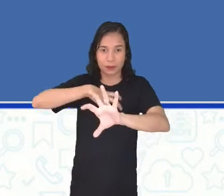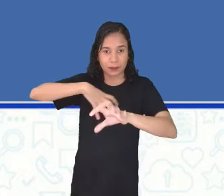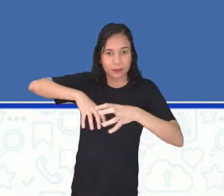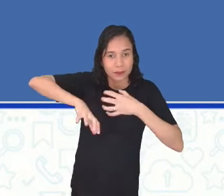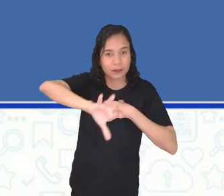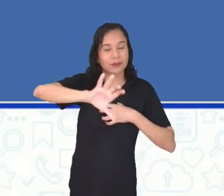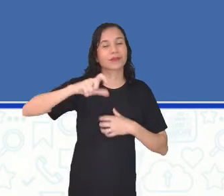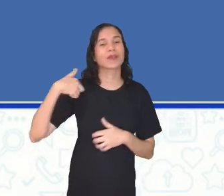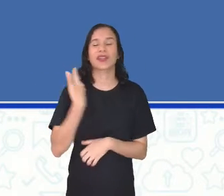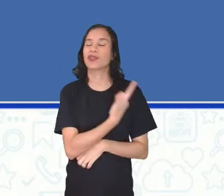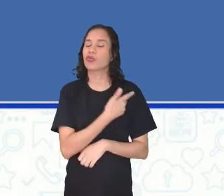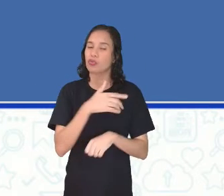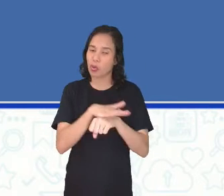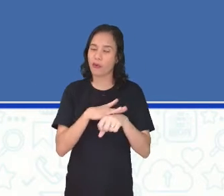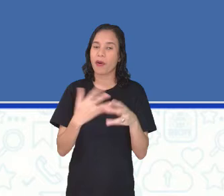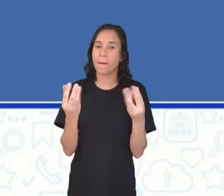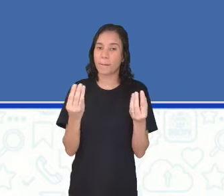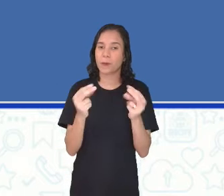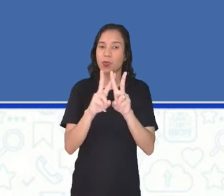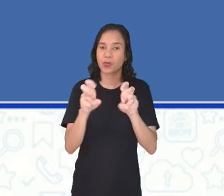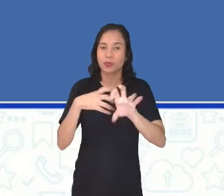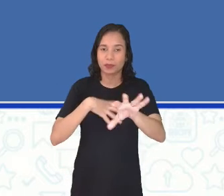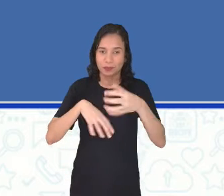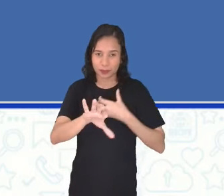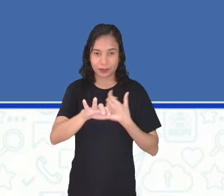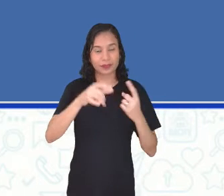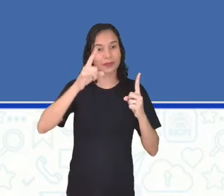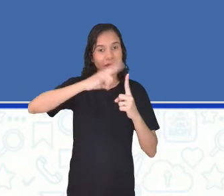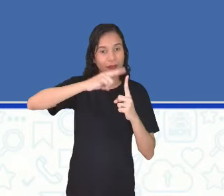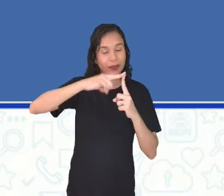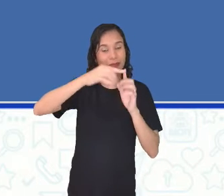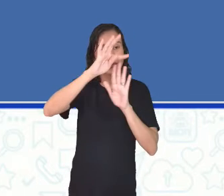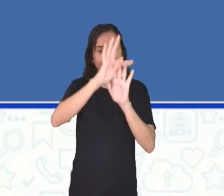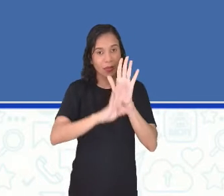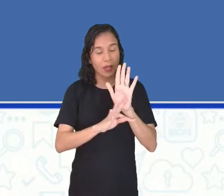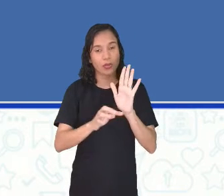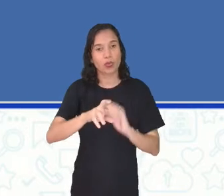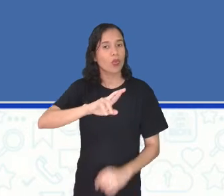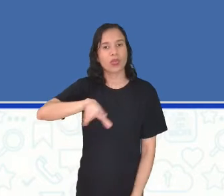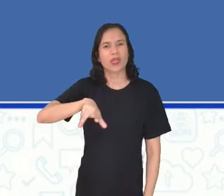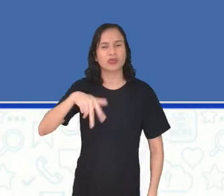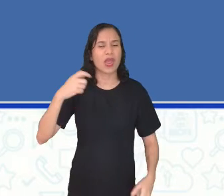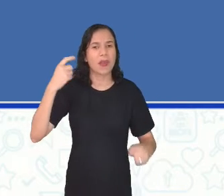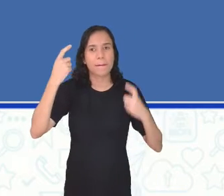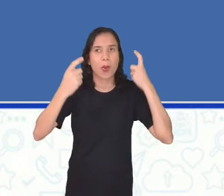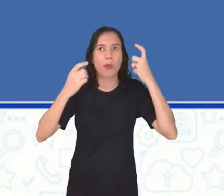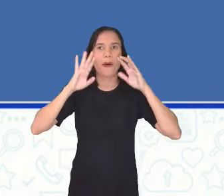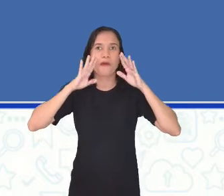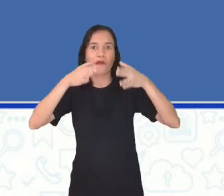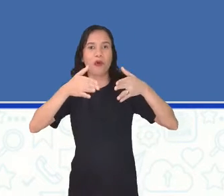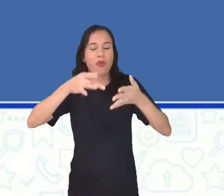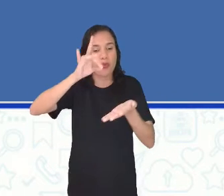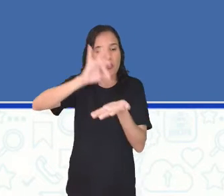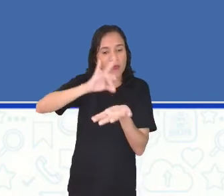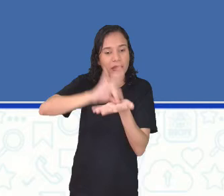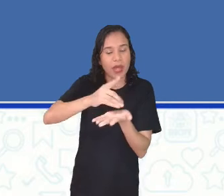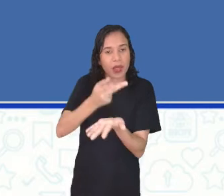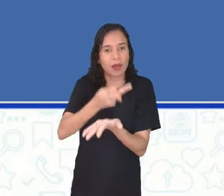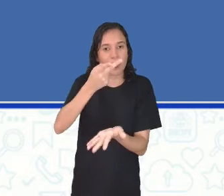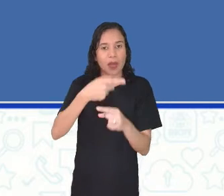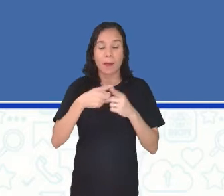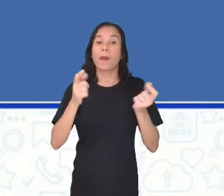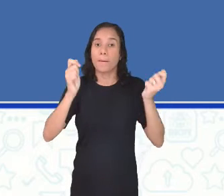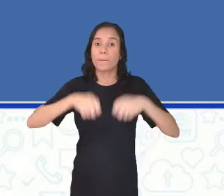a gente fala bastante também. Esses tipos de textos não estão preocupados com a realidade dos fatos, e sim com o